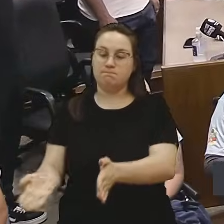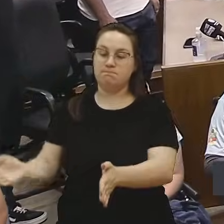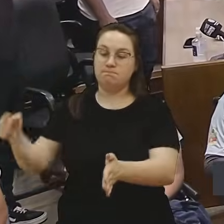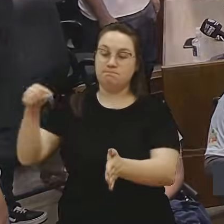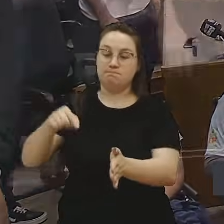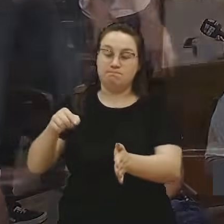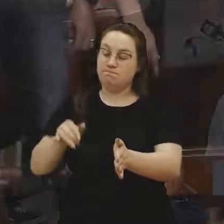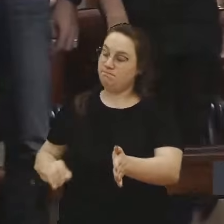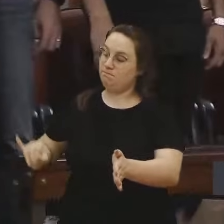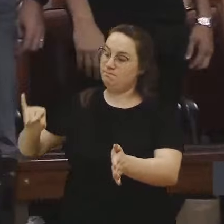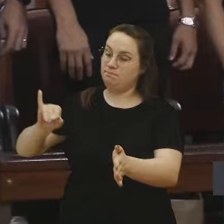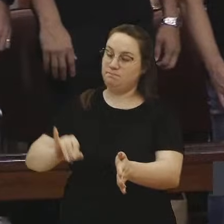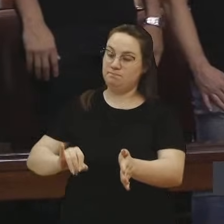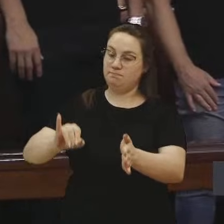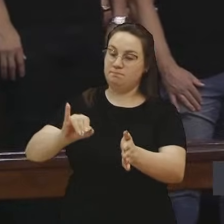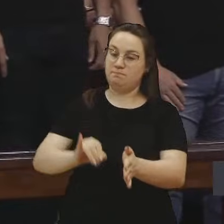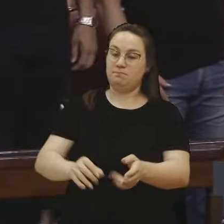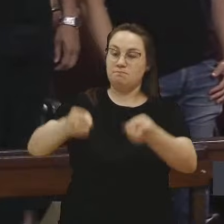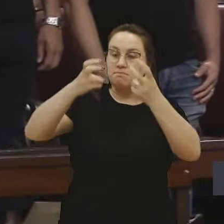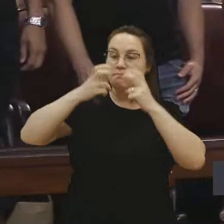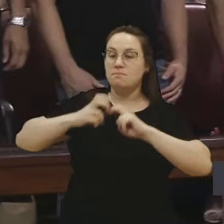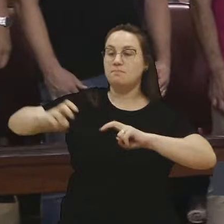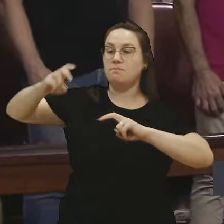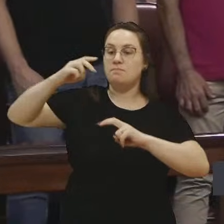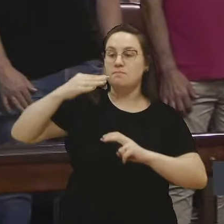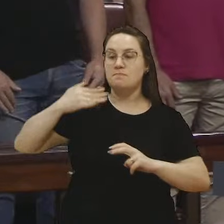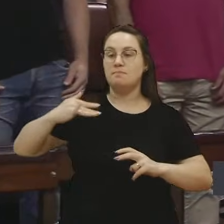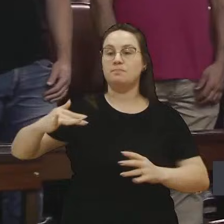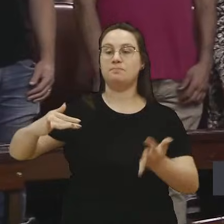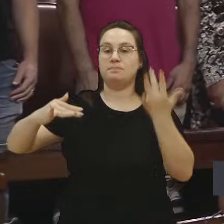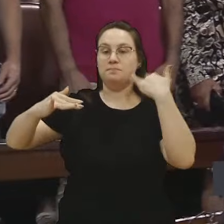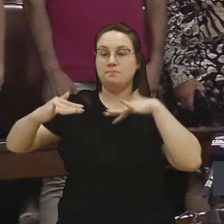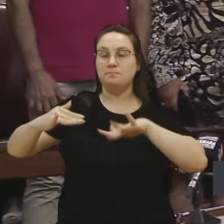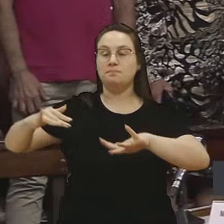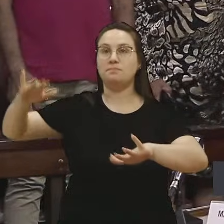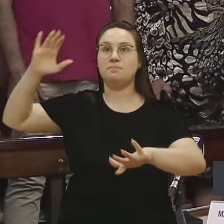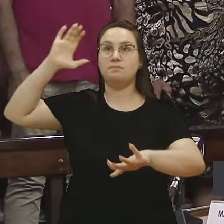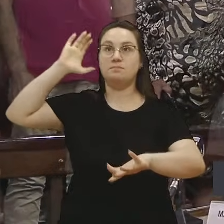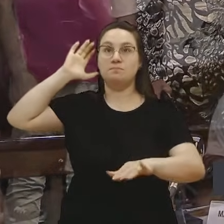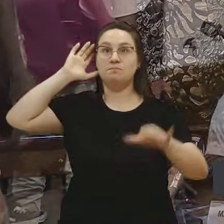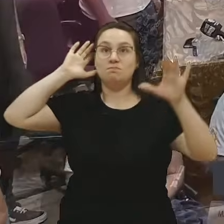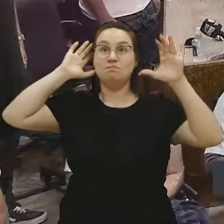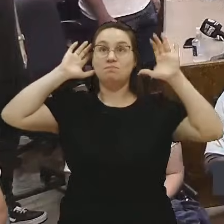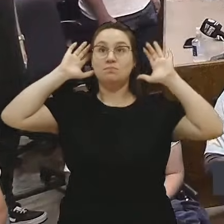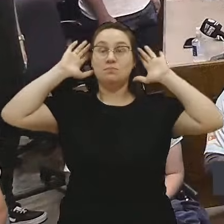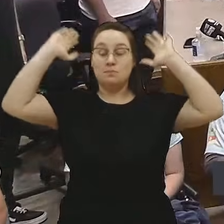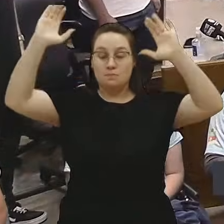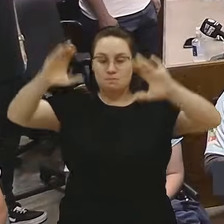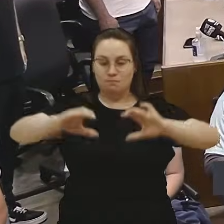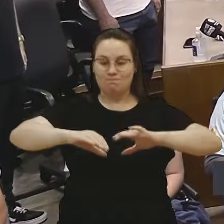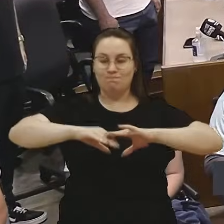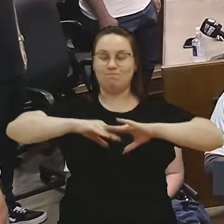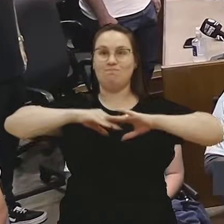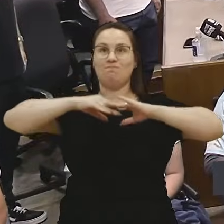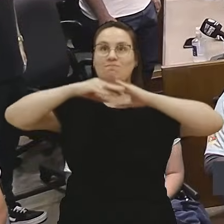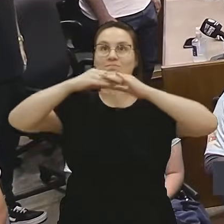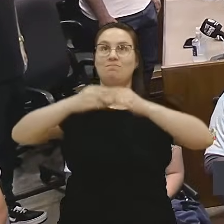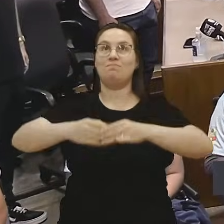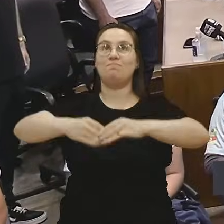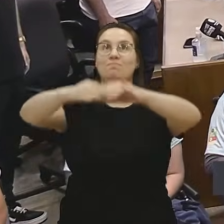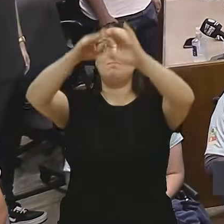Nas margens plácidas de povo herói contra o retumbante, e o sol